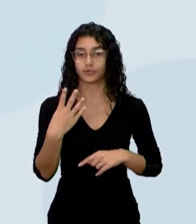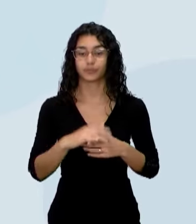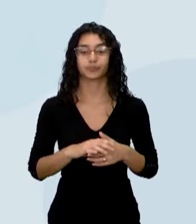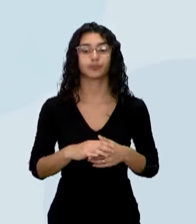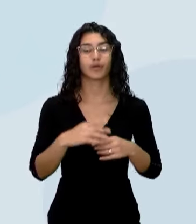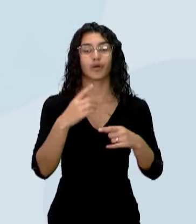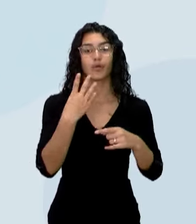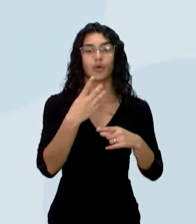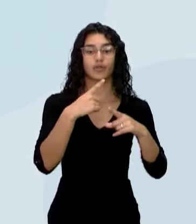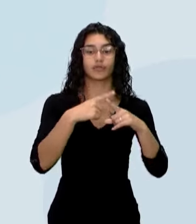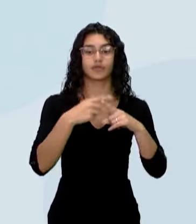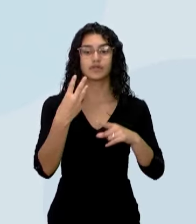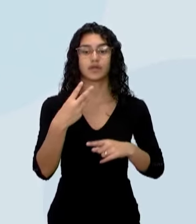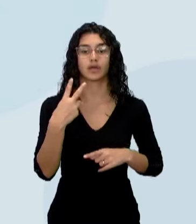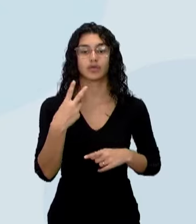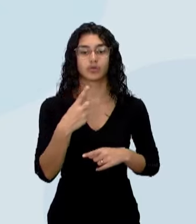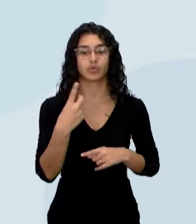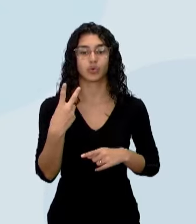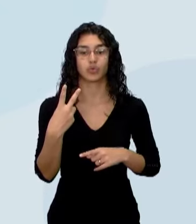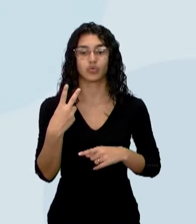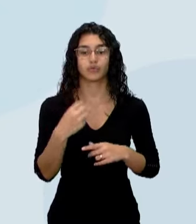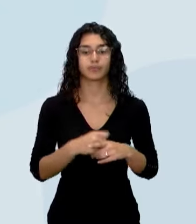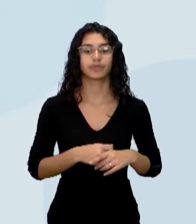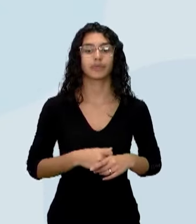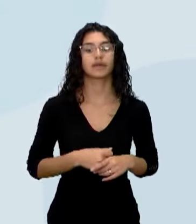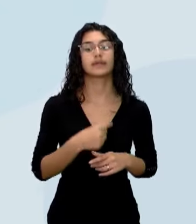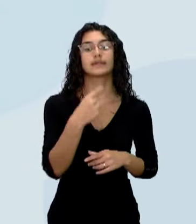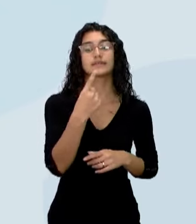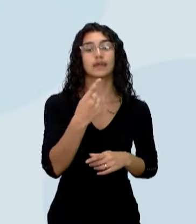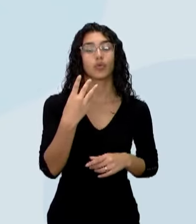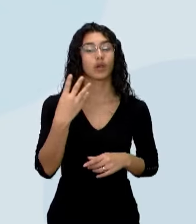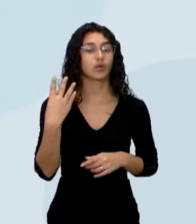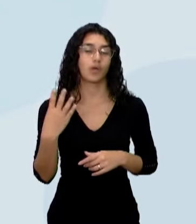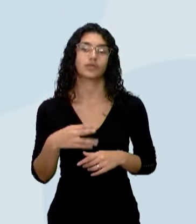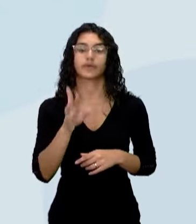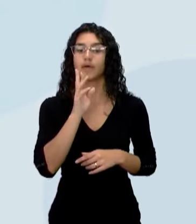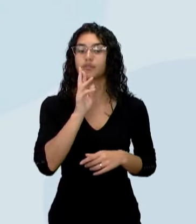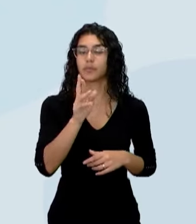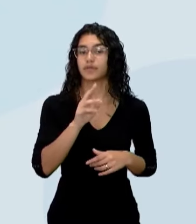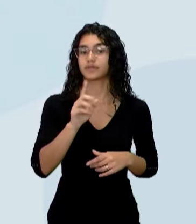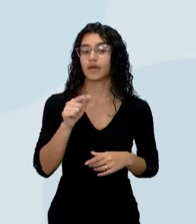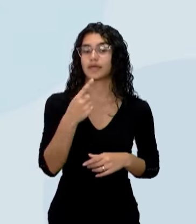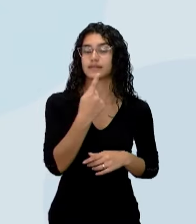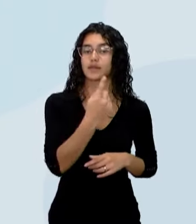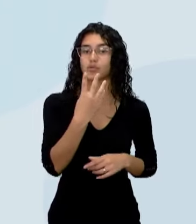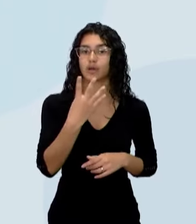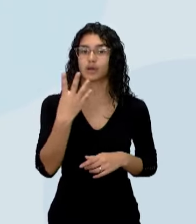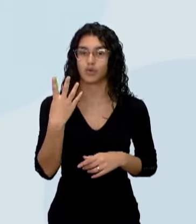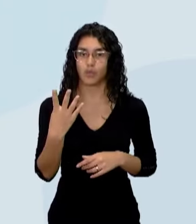4 vezes 3 dá 12, com 2, 14. Então a minha resposta aqui vai ser